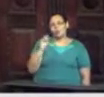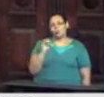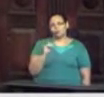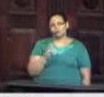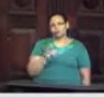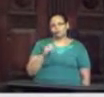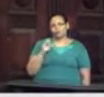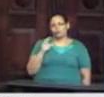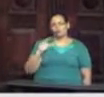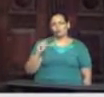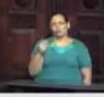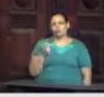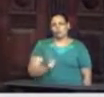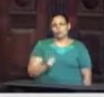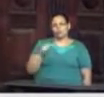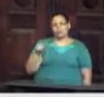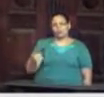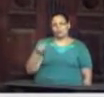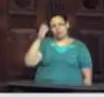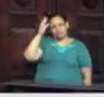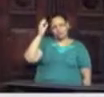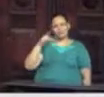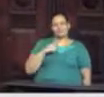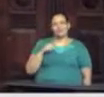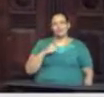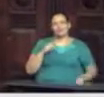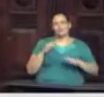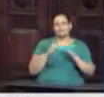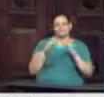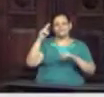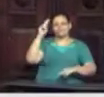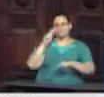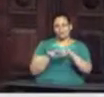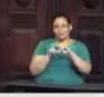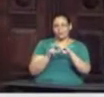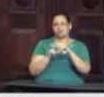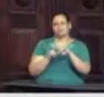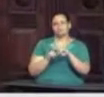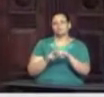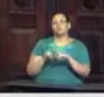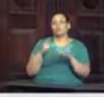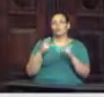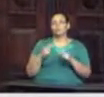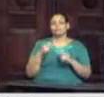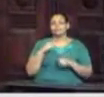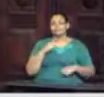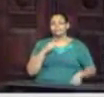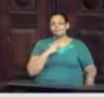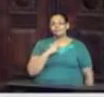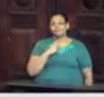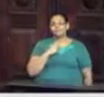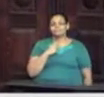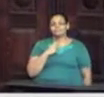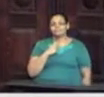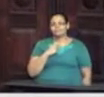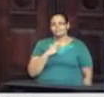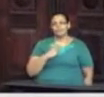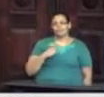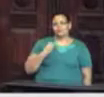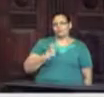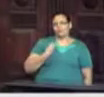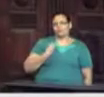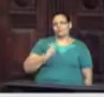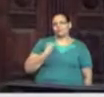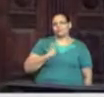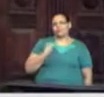que está exatamente na cadeia, e na cadeia onde teve, inclusive, uma